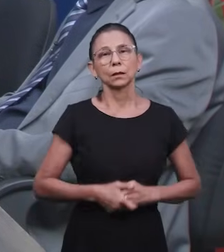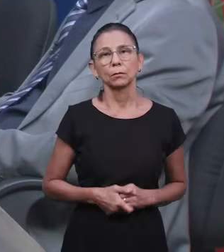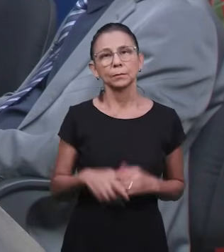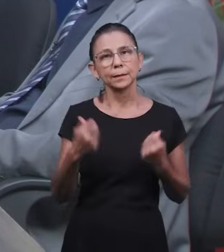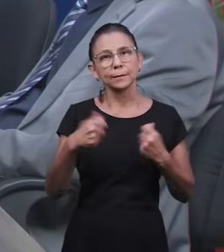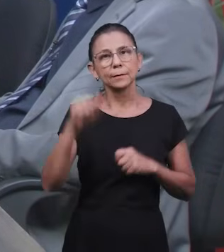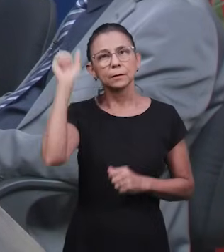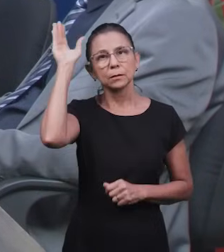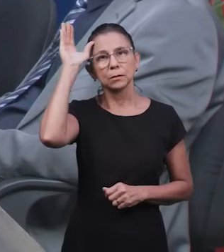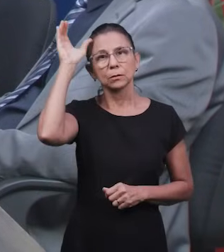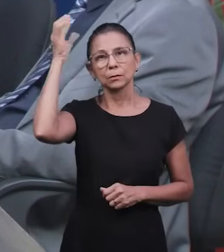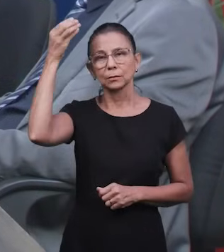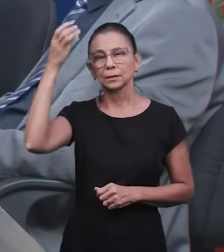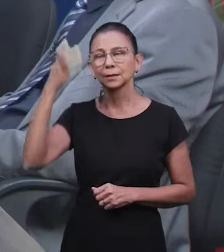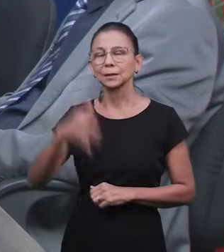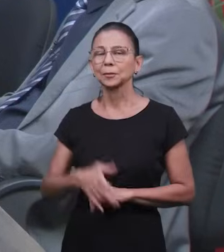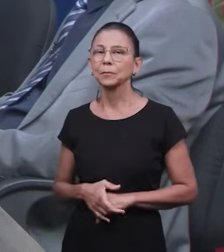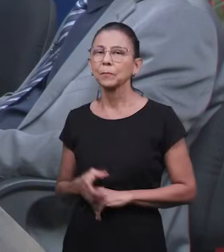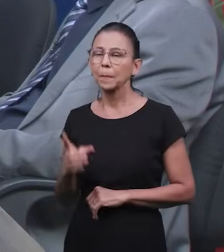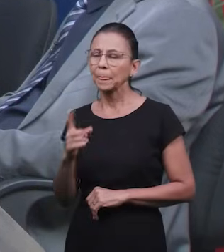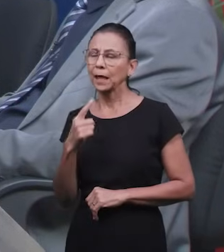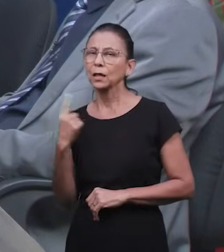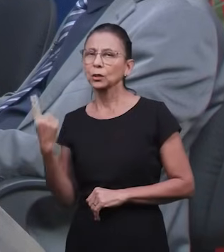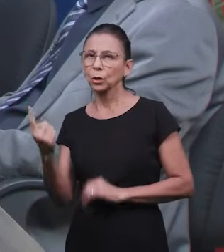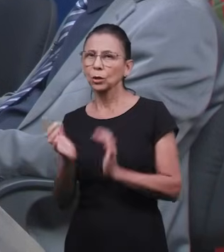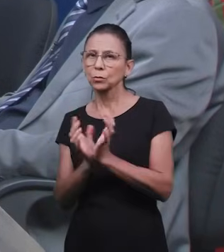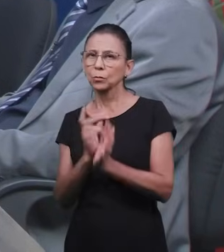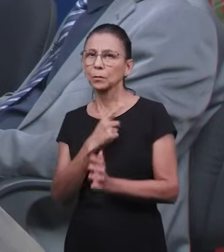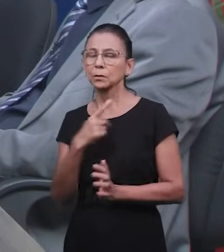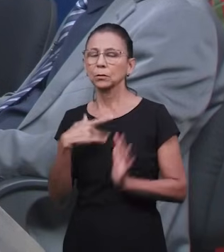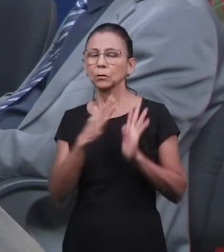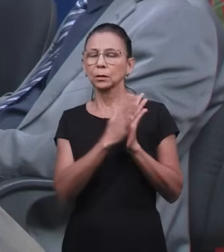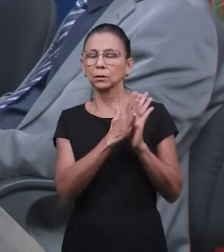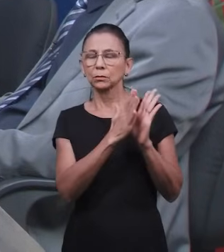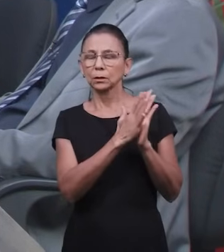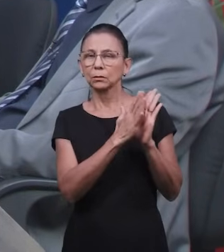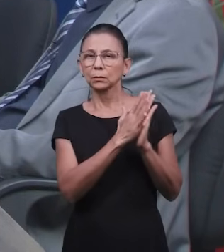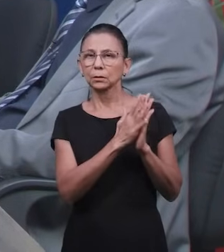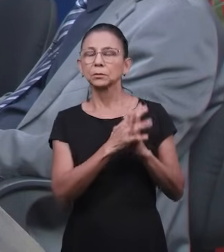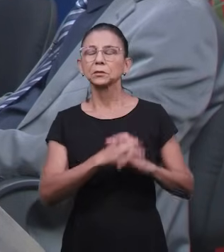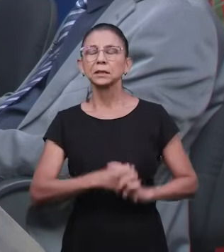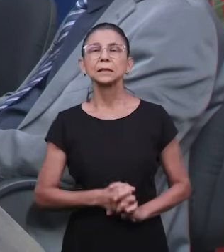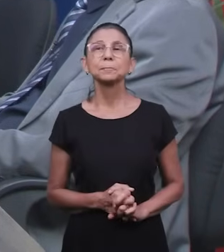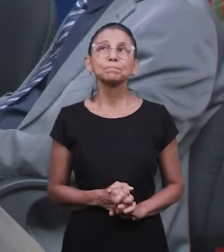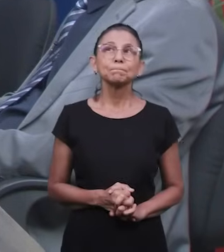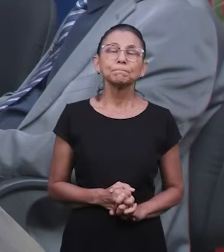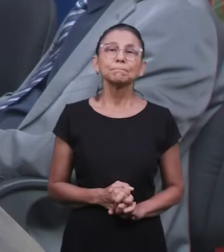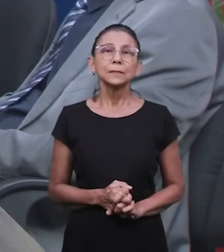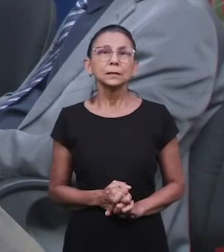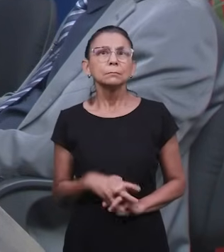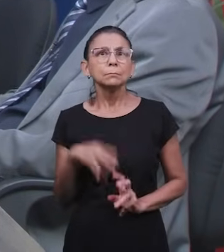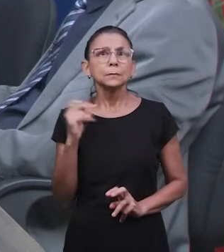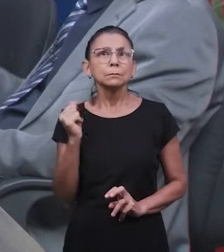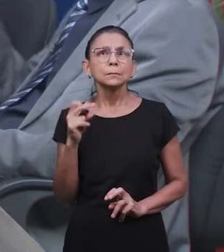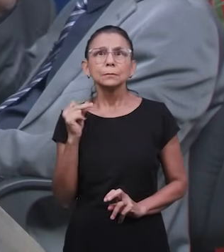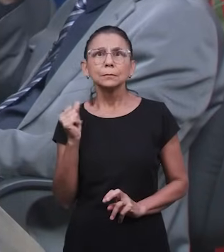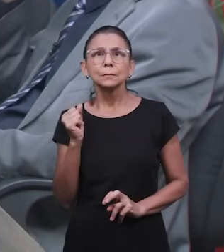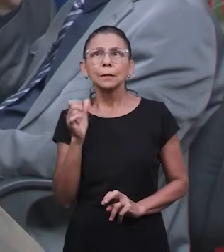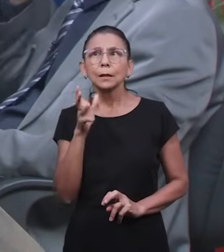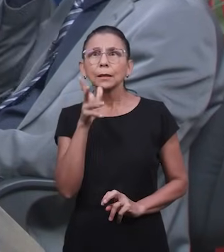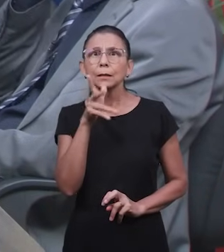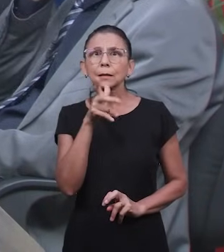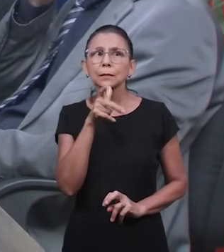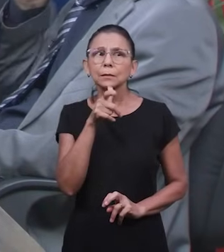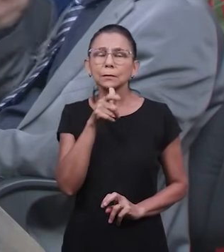querendo uma resposta, uma solução. E nós fomos orando ali com ele. Mas foi assim um tempo